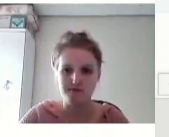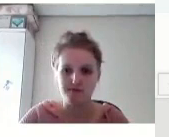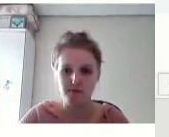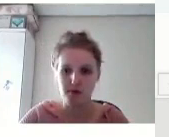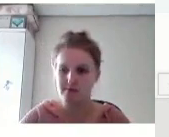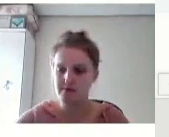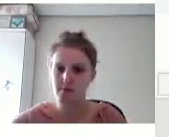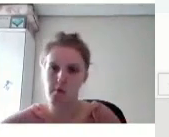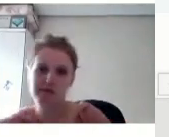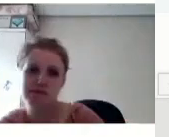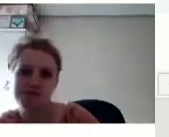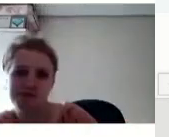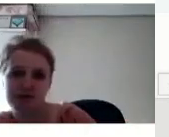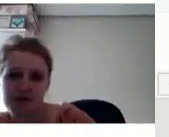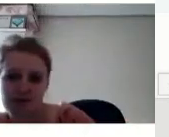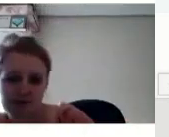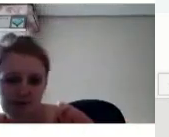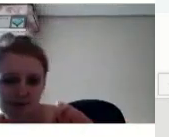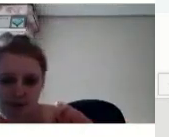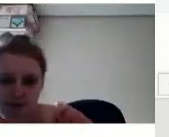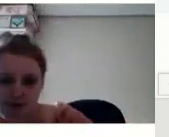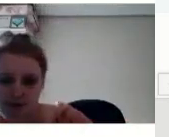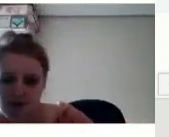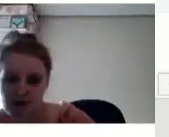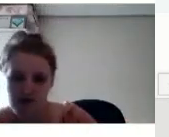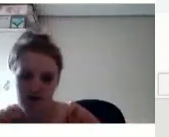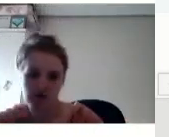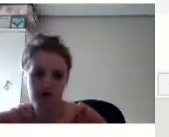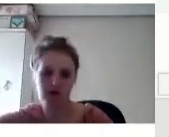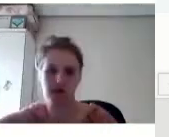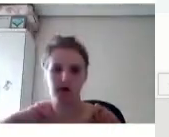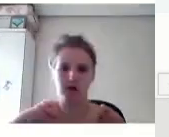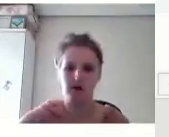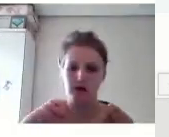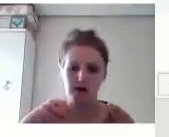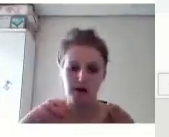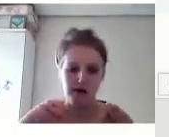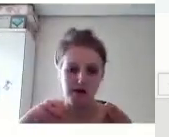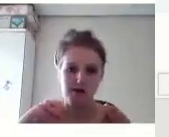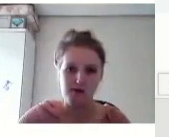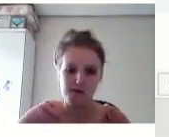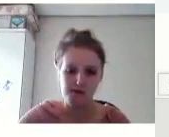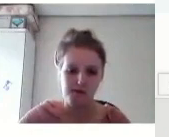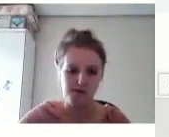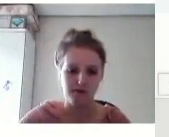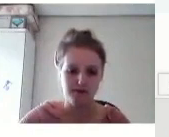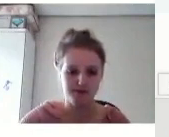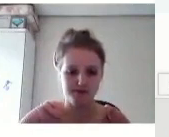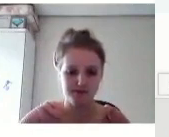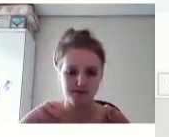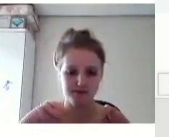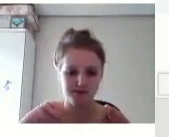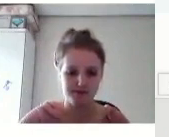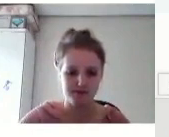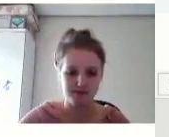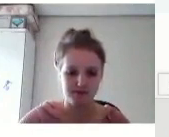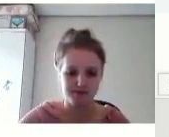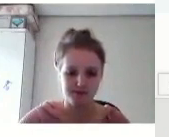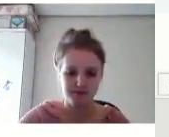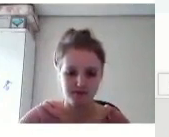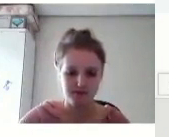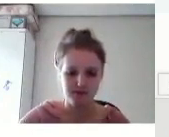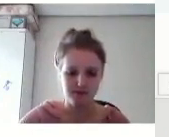agora há pouco antes, né, de novo, na aula passada e agora, né? A gente mostrou que a variação da funcional lagrangiana, ela é escrita em termos das